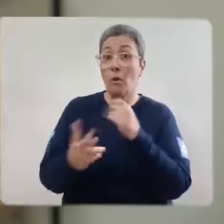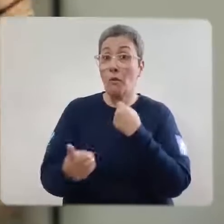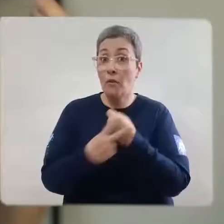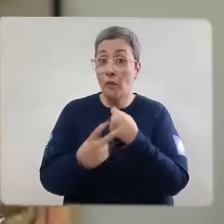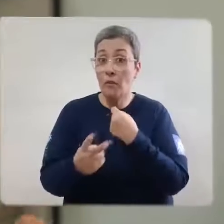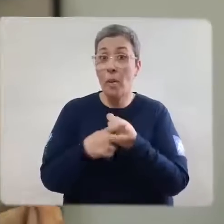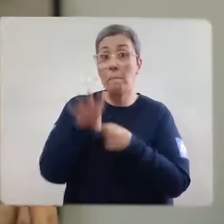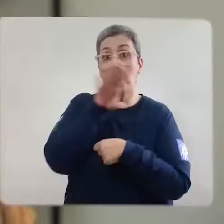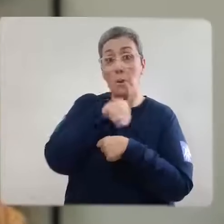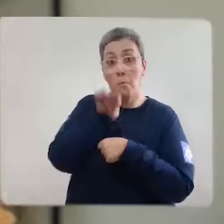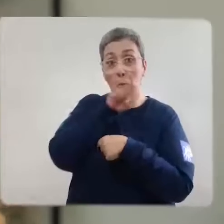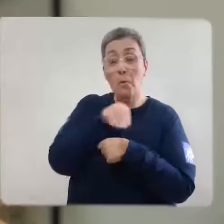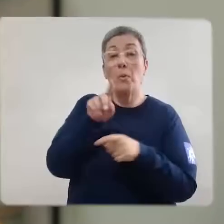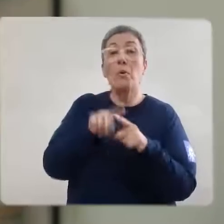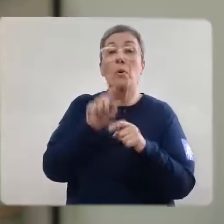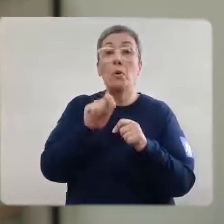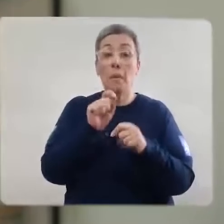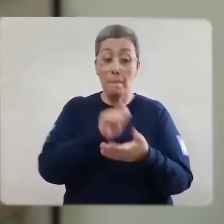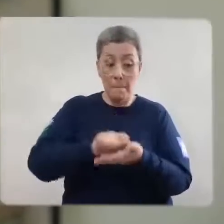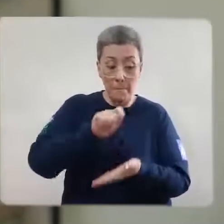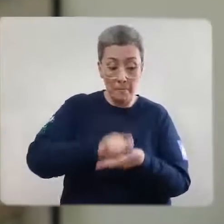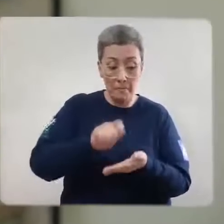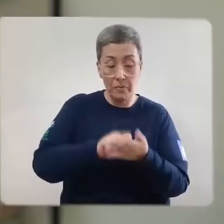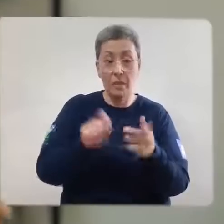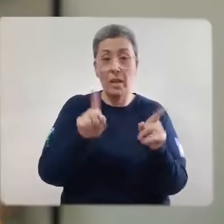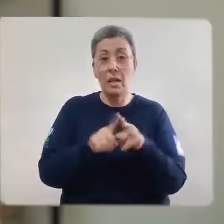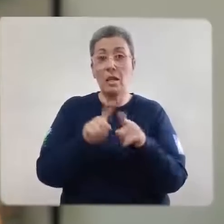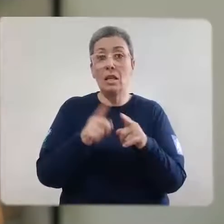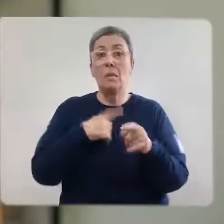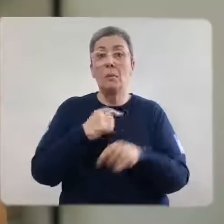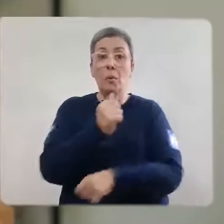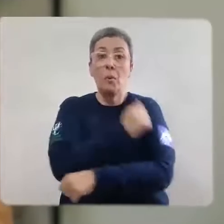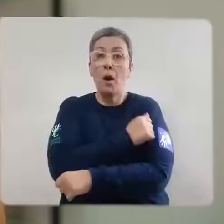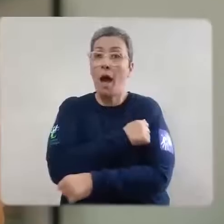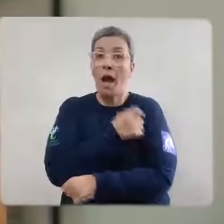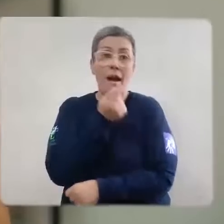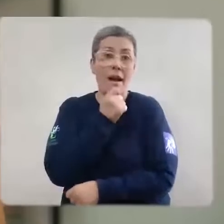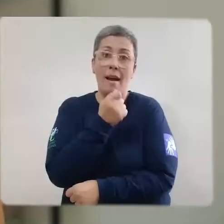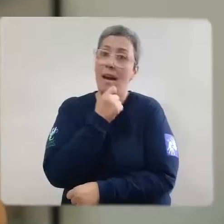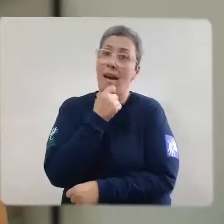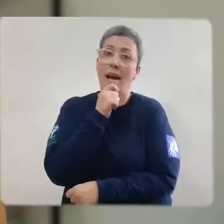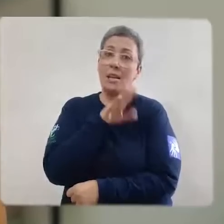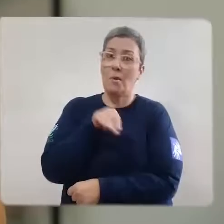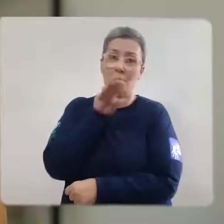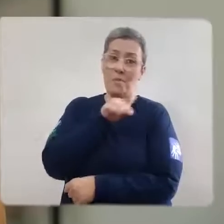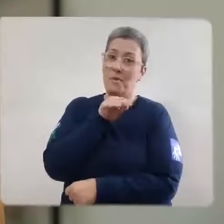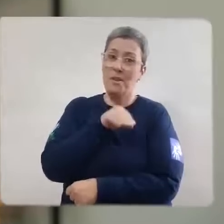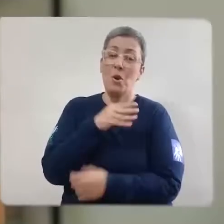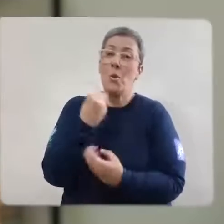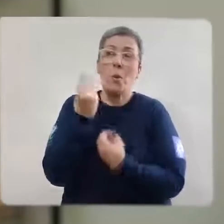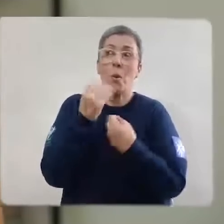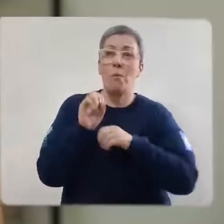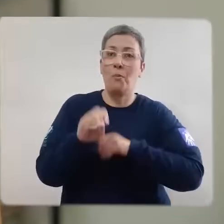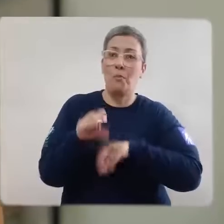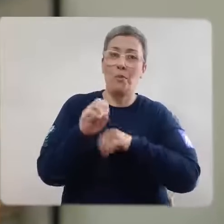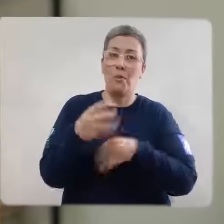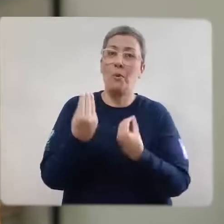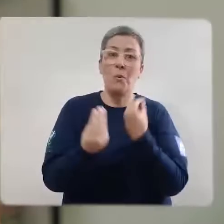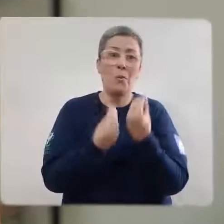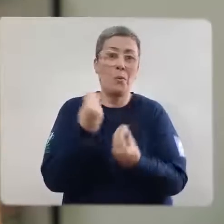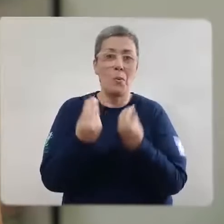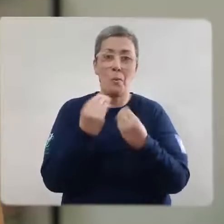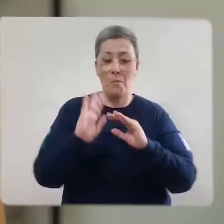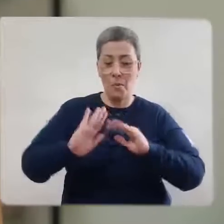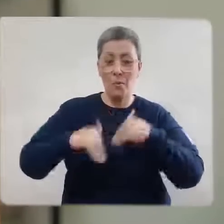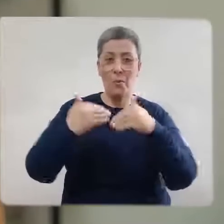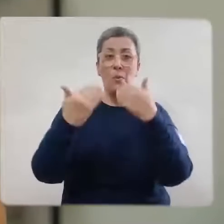em sua fala e na escrita. E eu tenho um educando que não fala. Como que eu ensino? Como